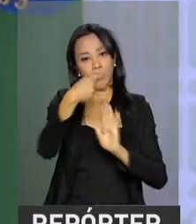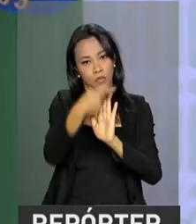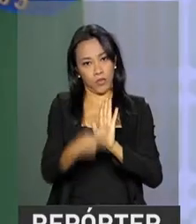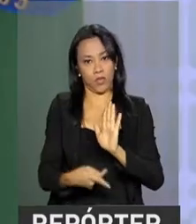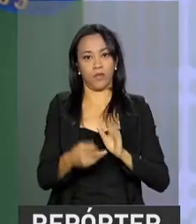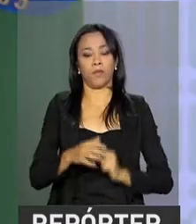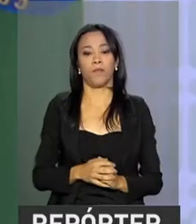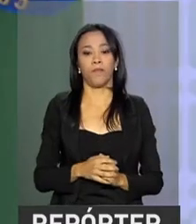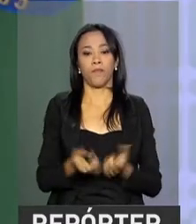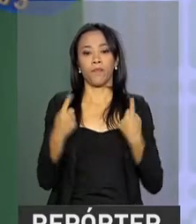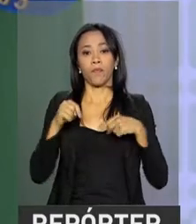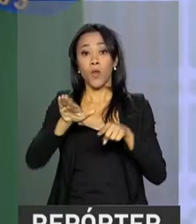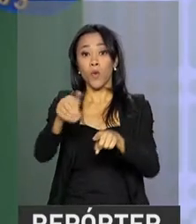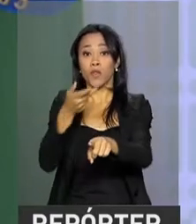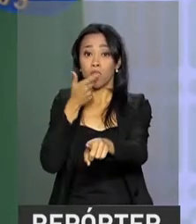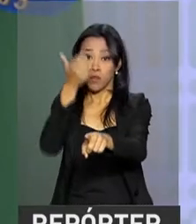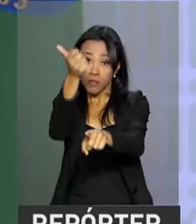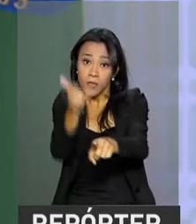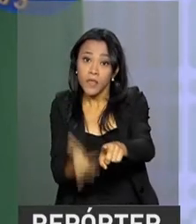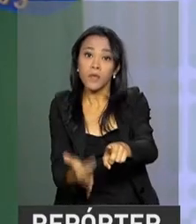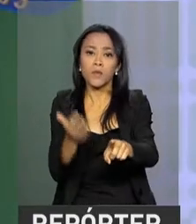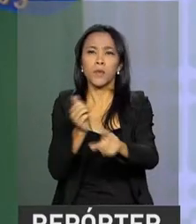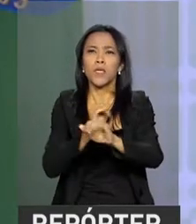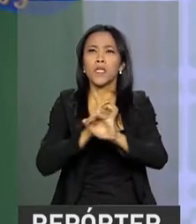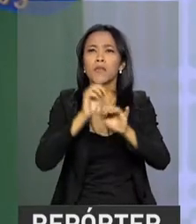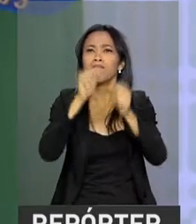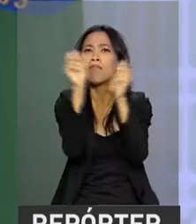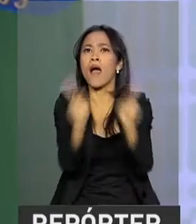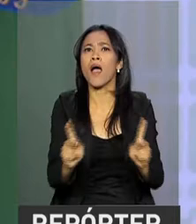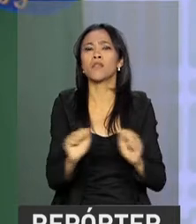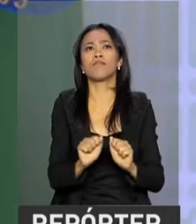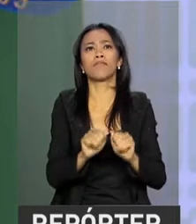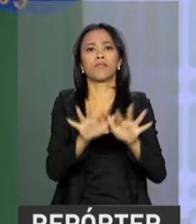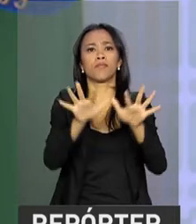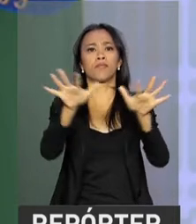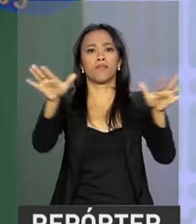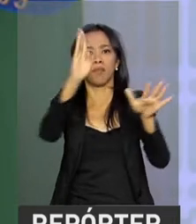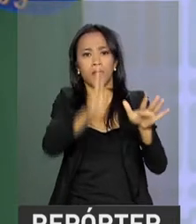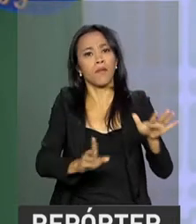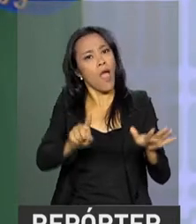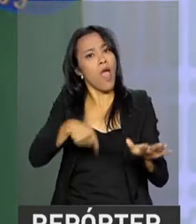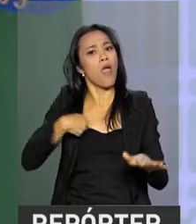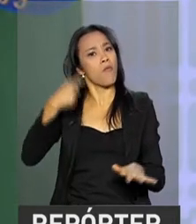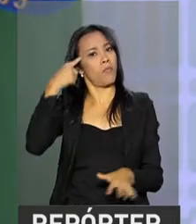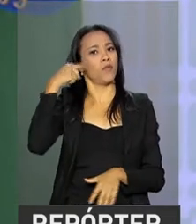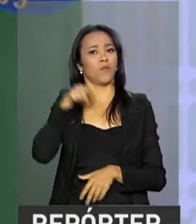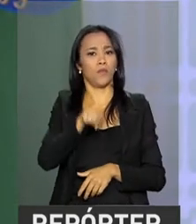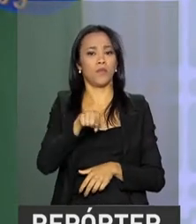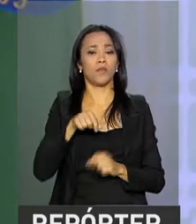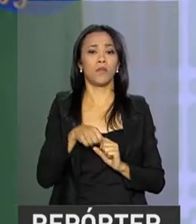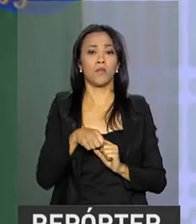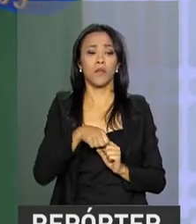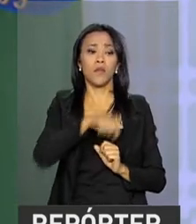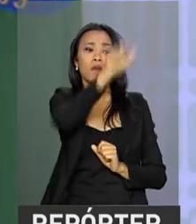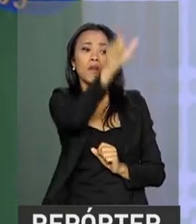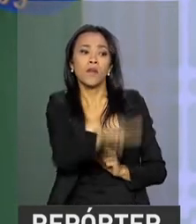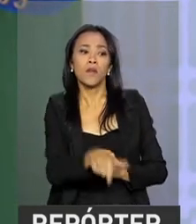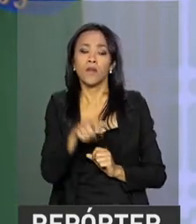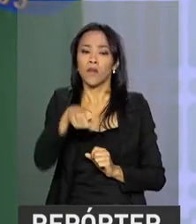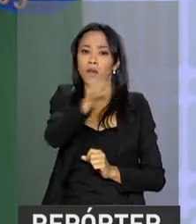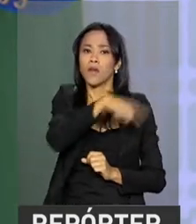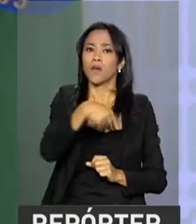pego a pacificação nacional é nisto que penso nos brasileiros com